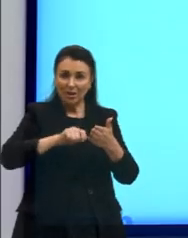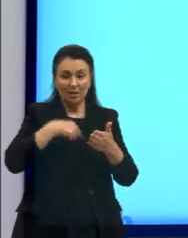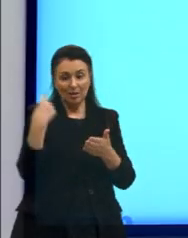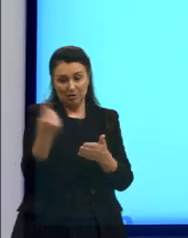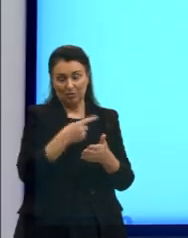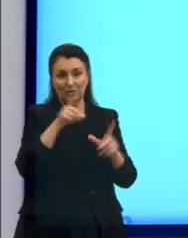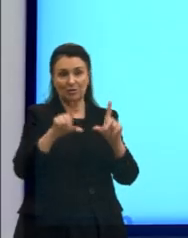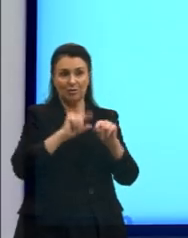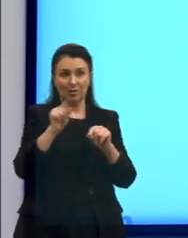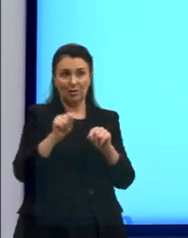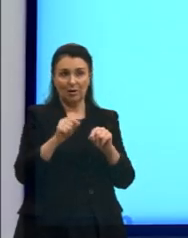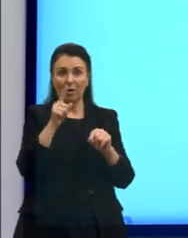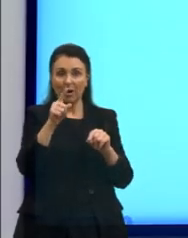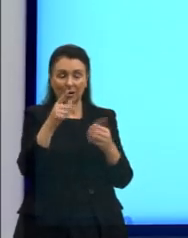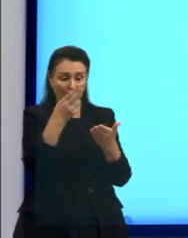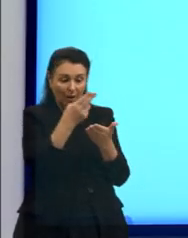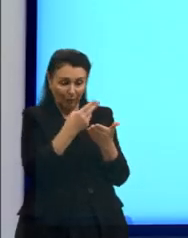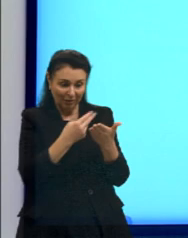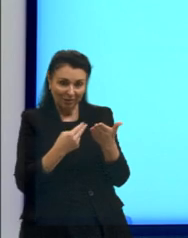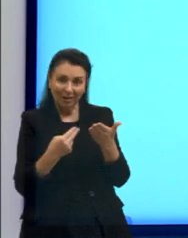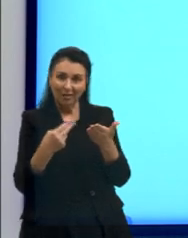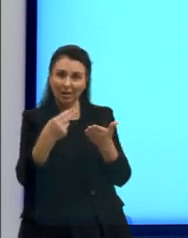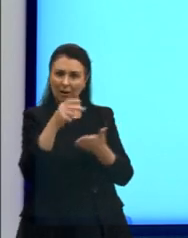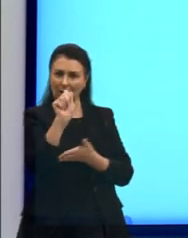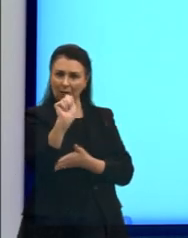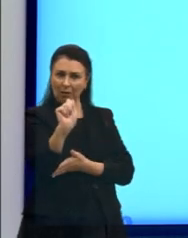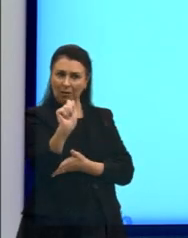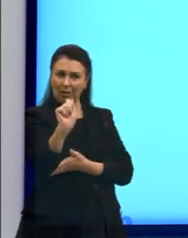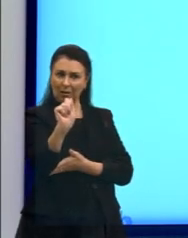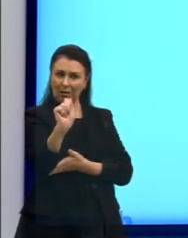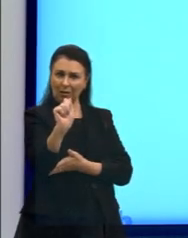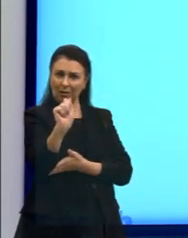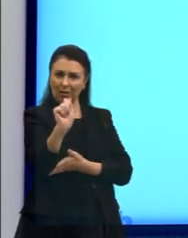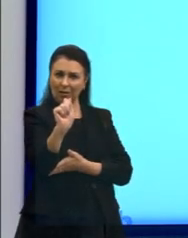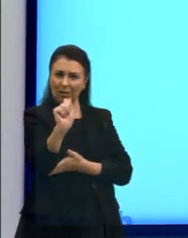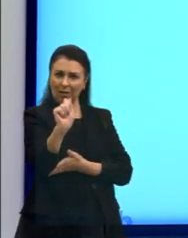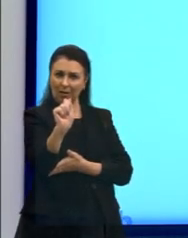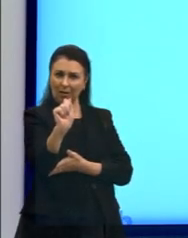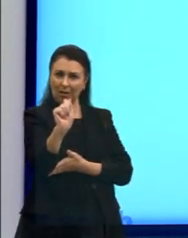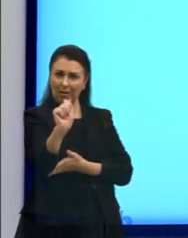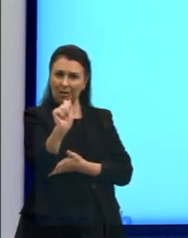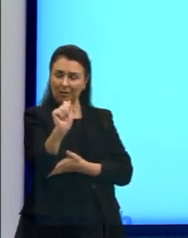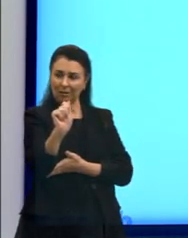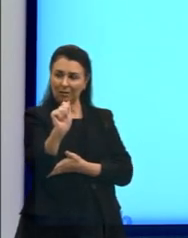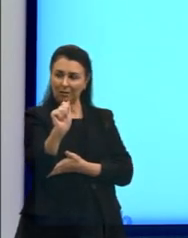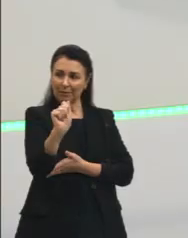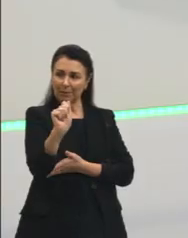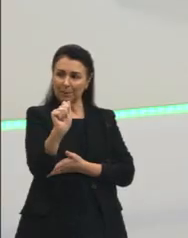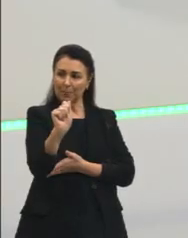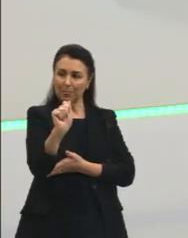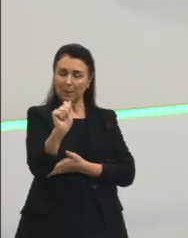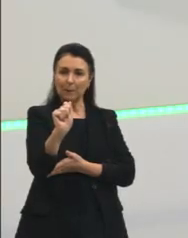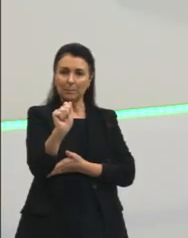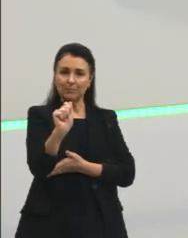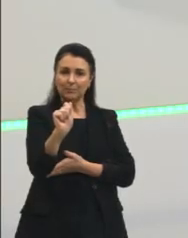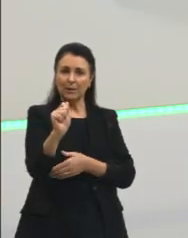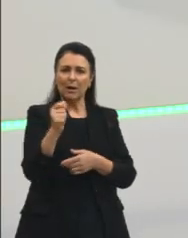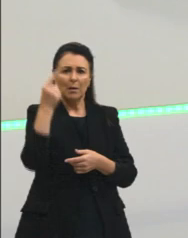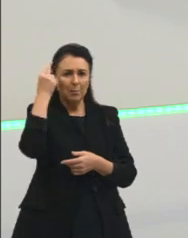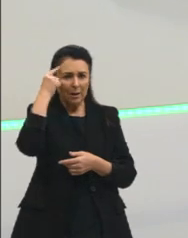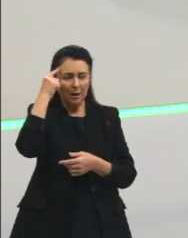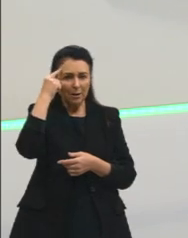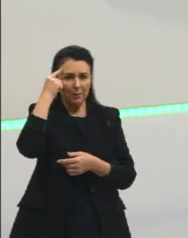assim assim Ou aquele a média letra cursiva que a gente faça cinco